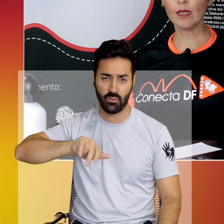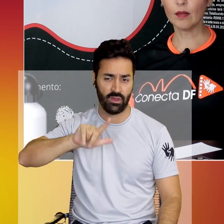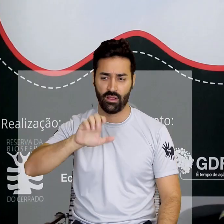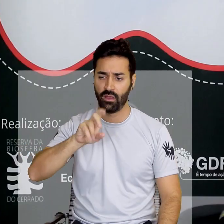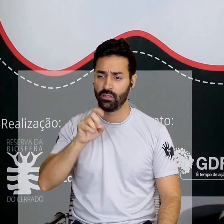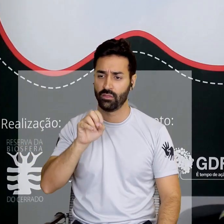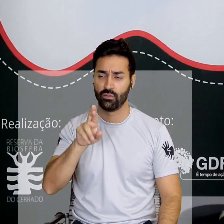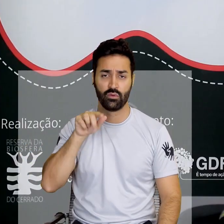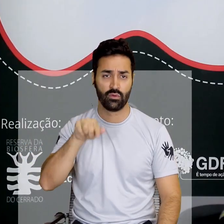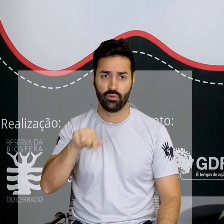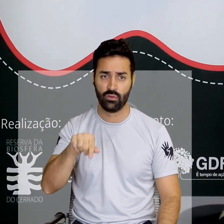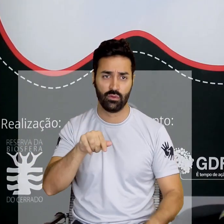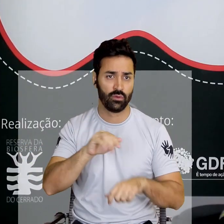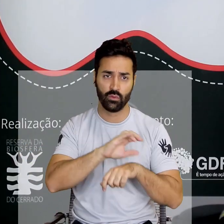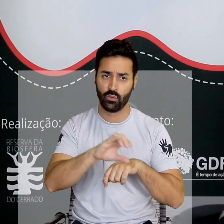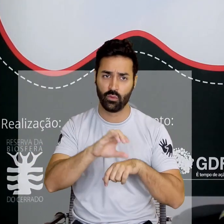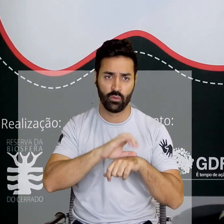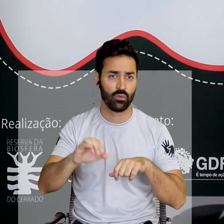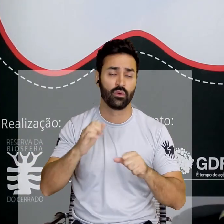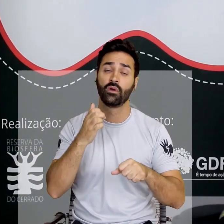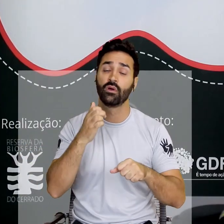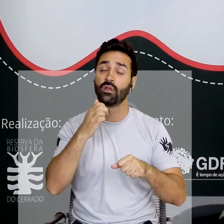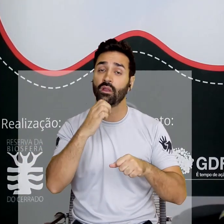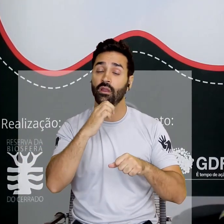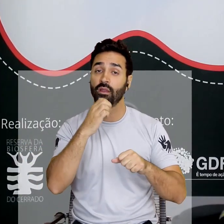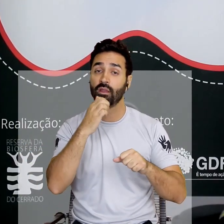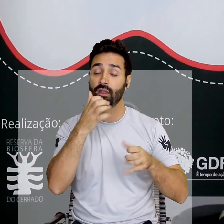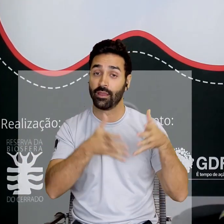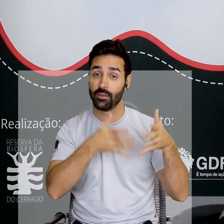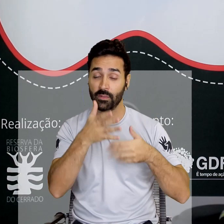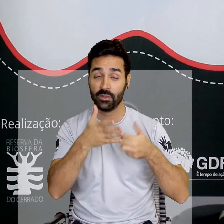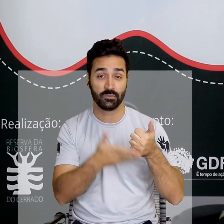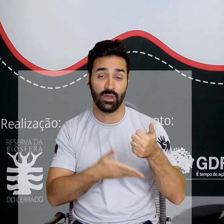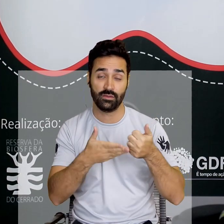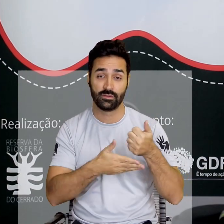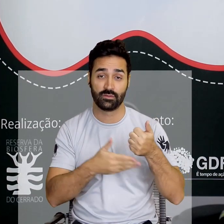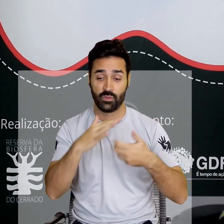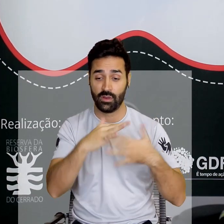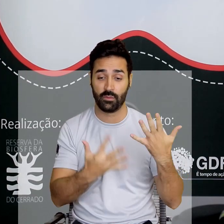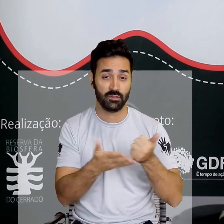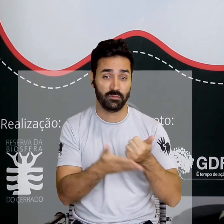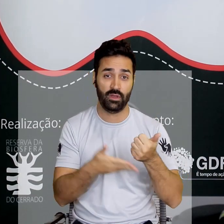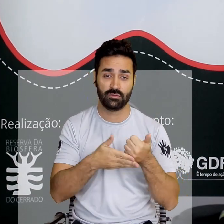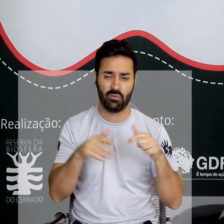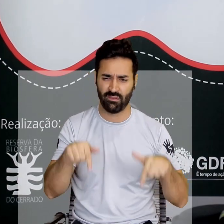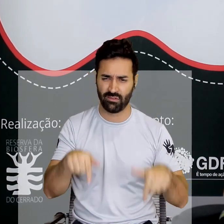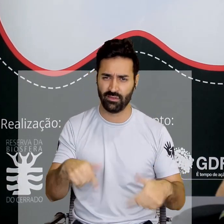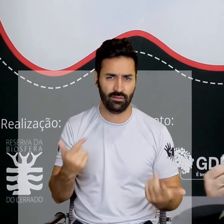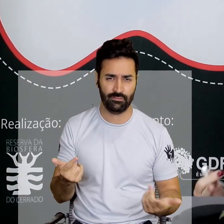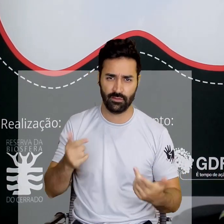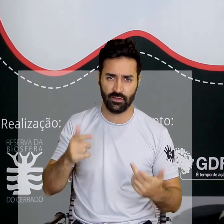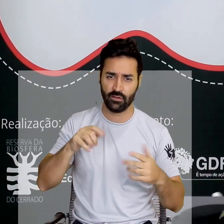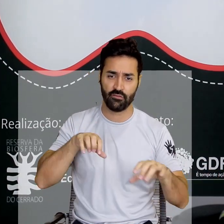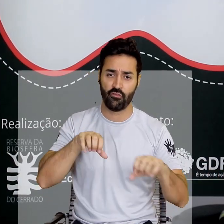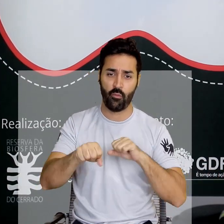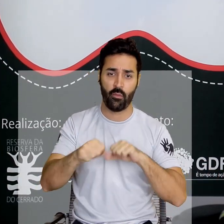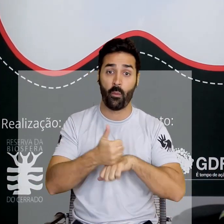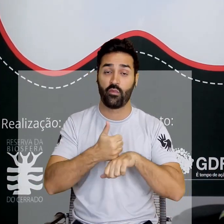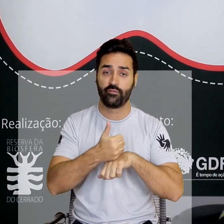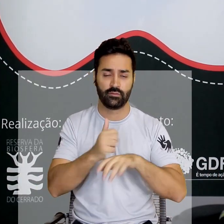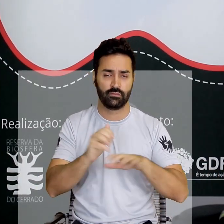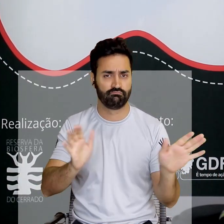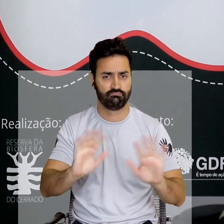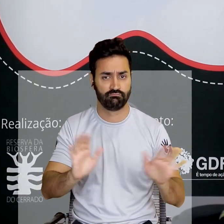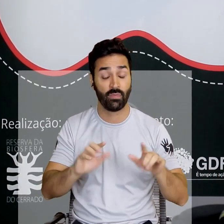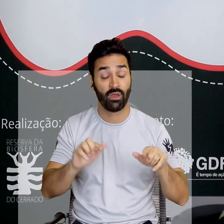de Libras básico. É uma oficina de Libras básico. Então, você aqui não vai se formar profissionalmente.